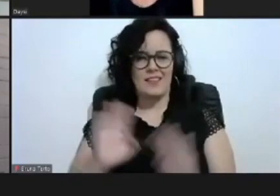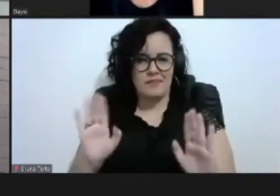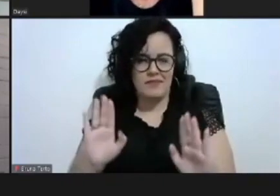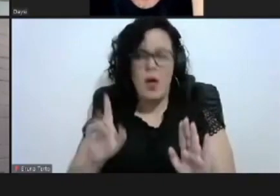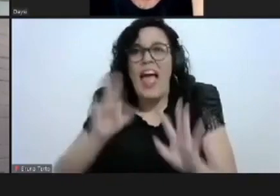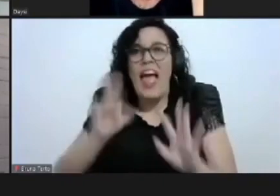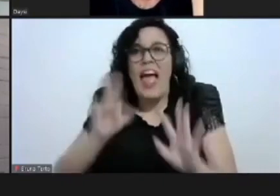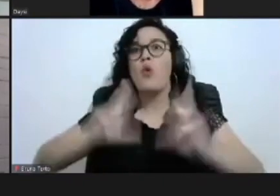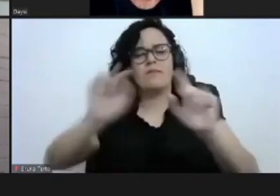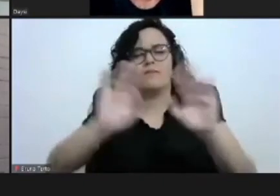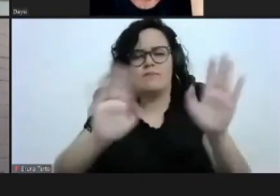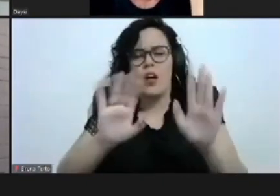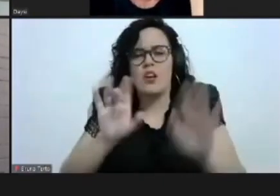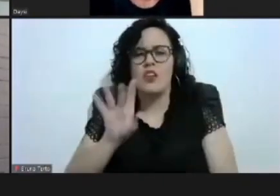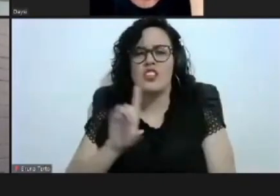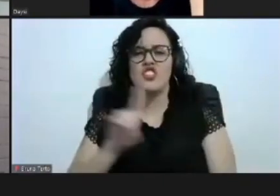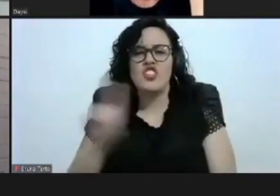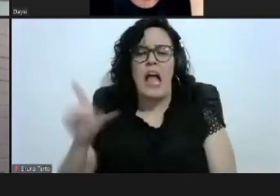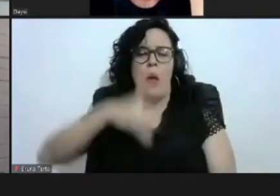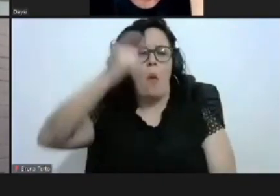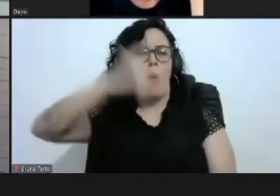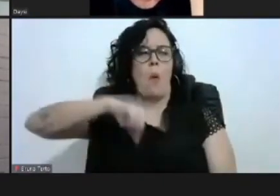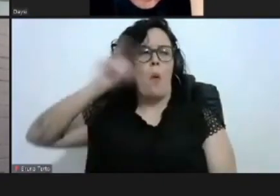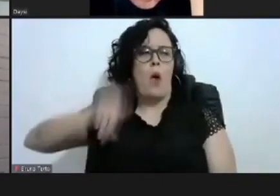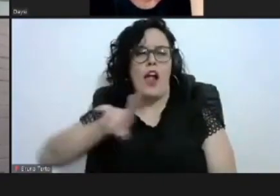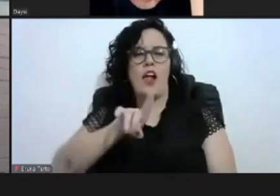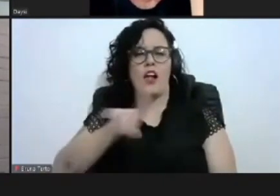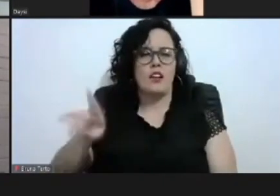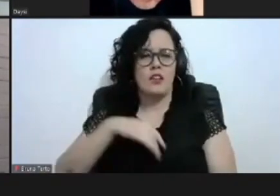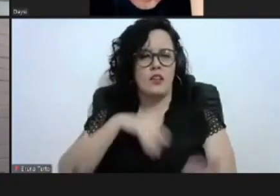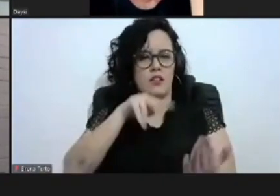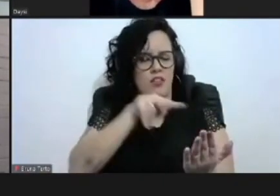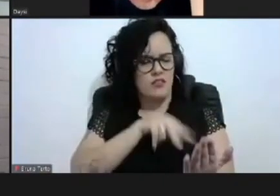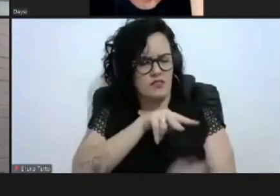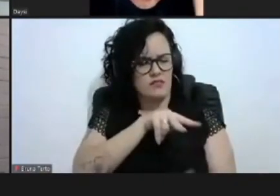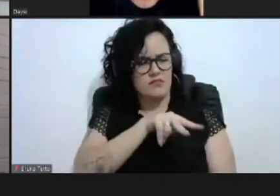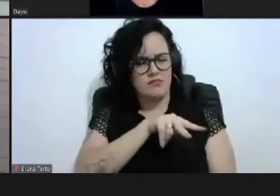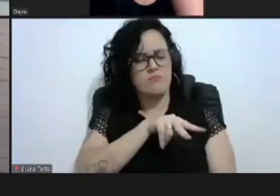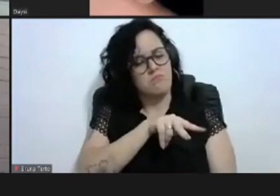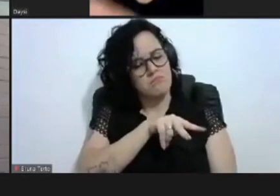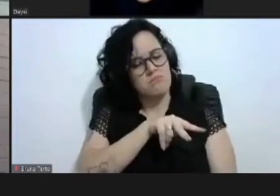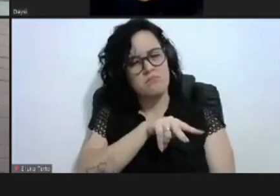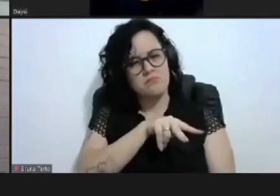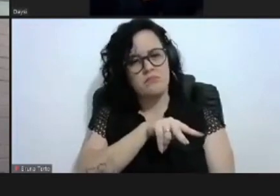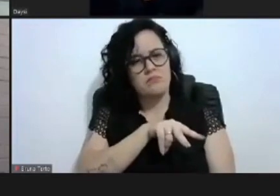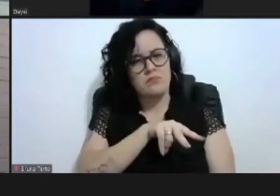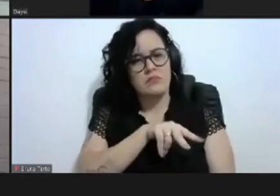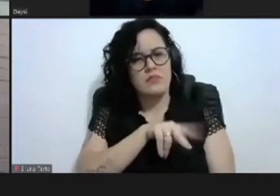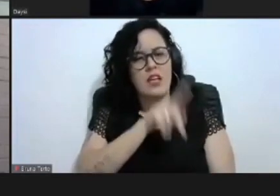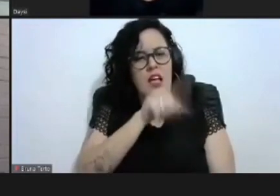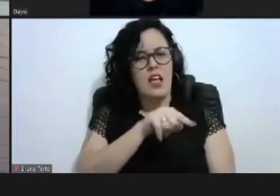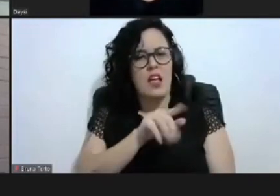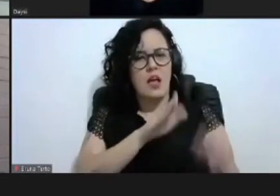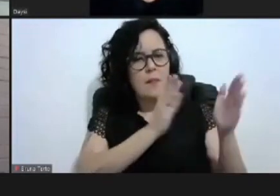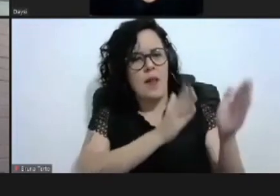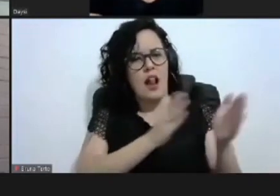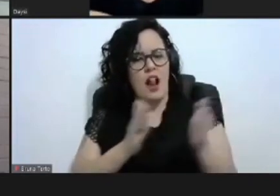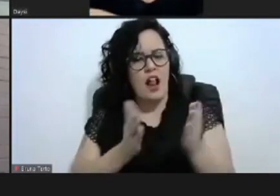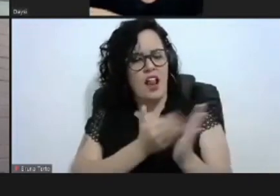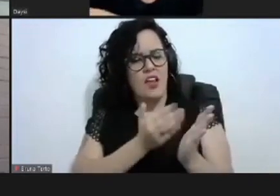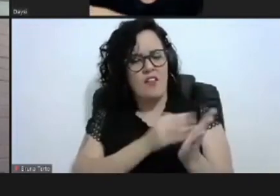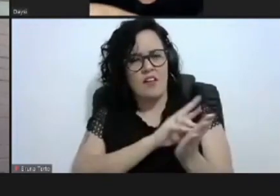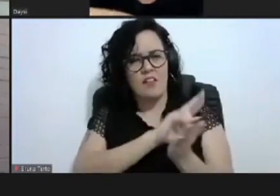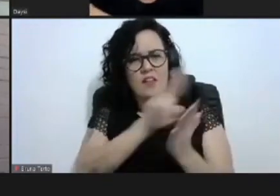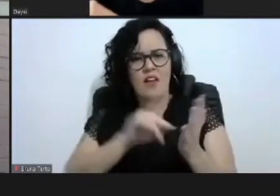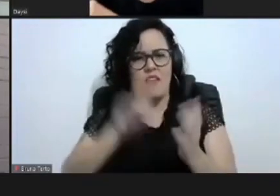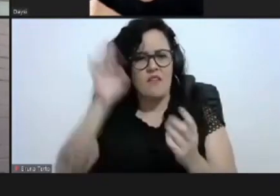né? Que começavam com os guias politicamente incorretos, toda aquela coleção,